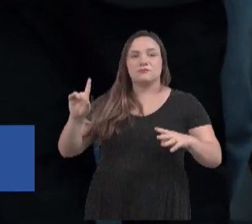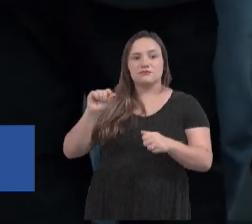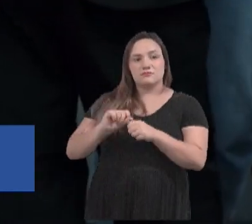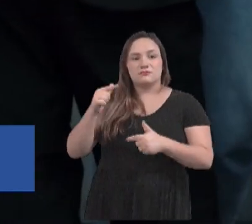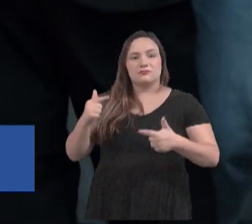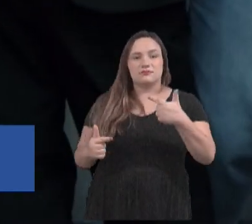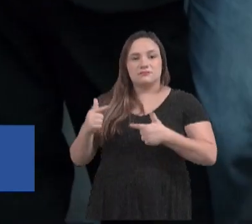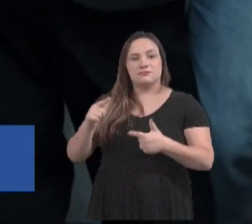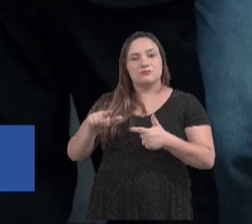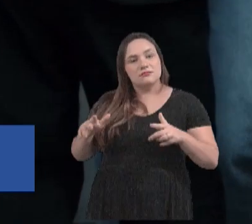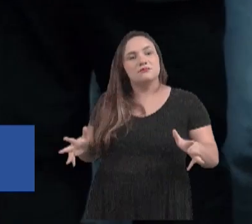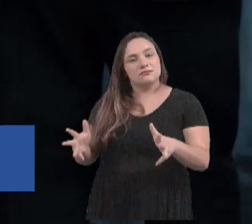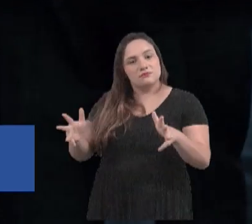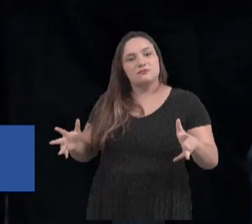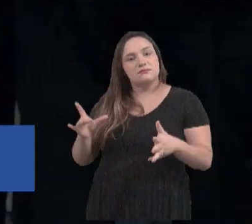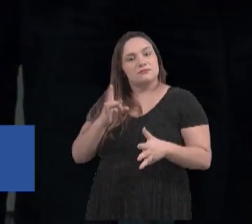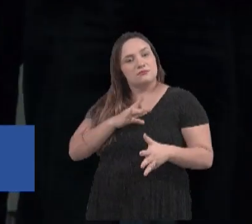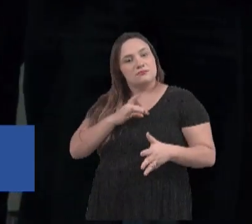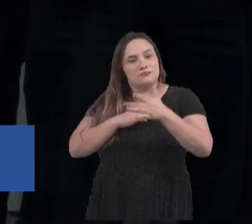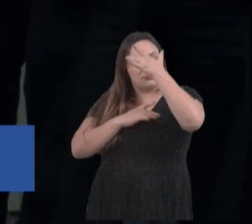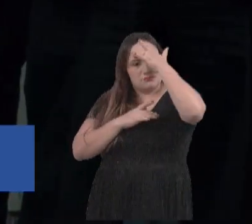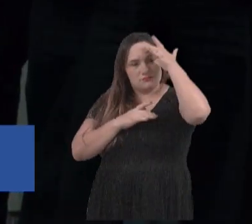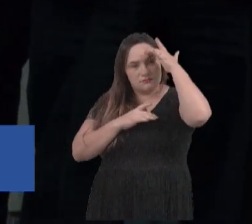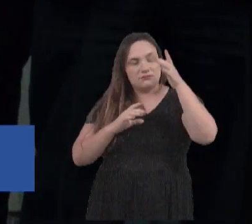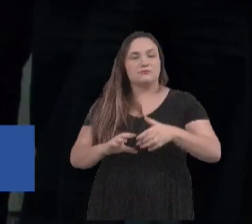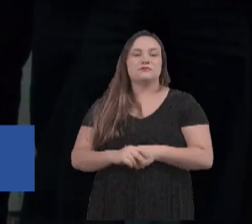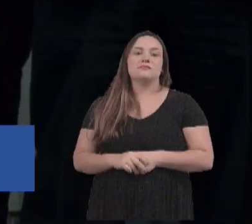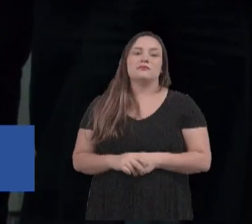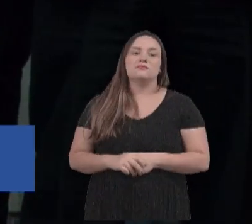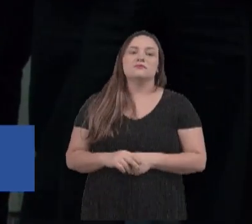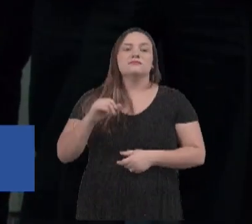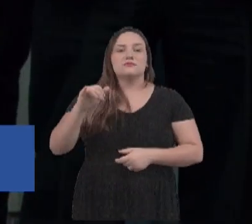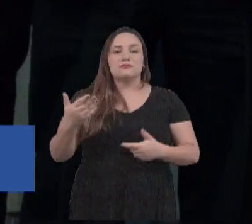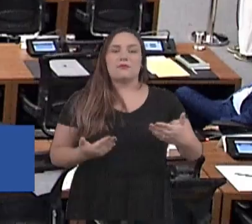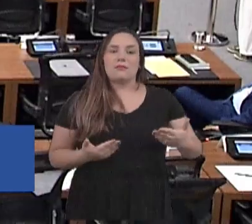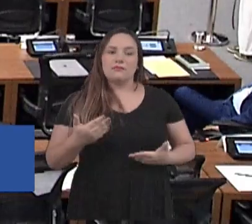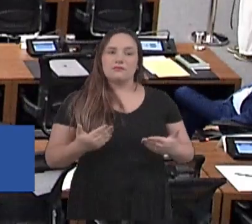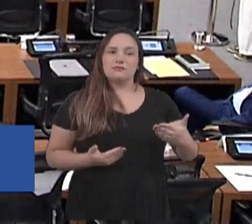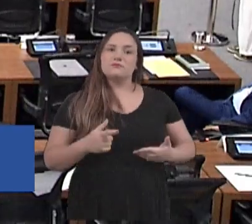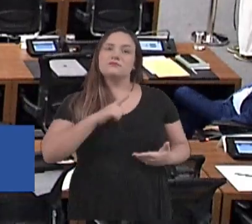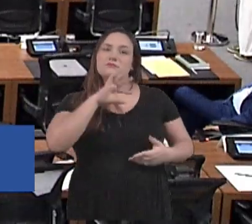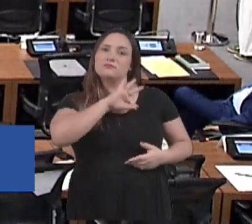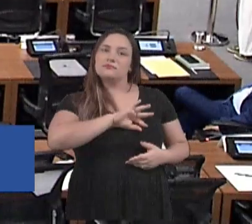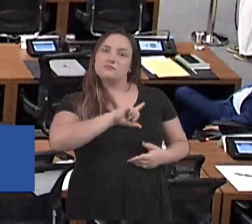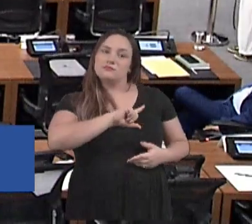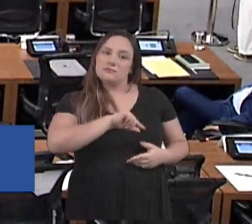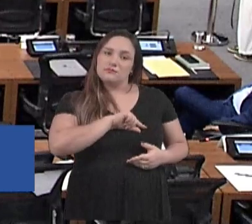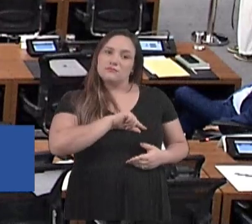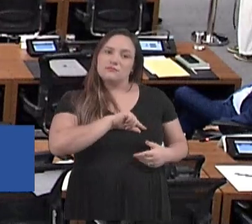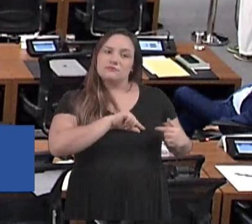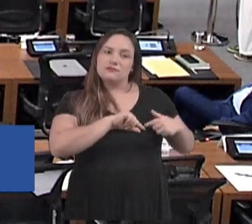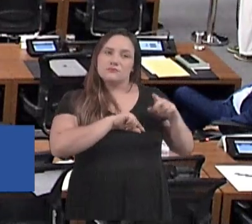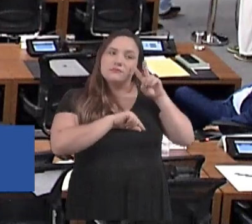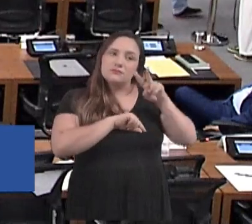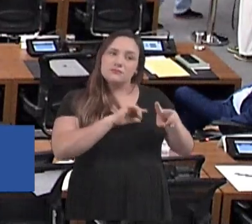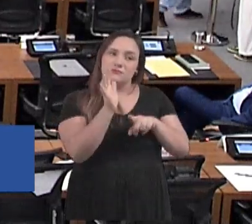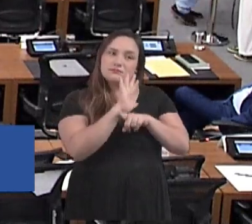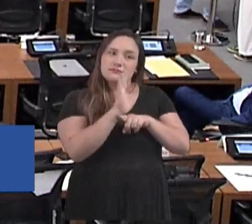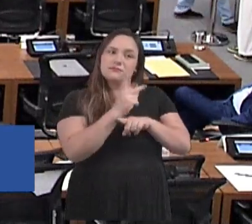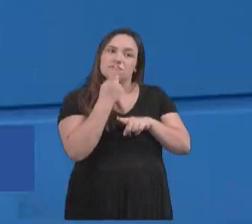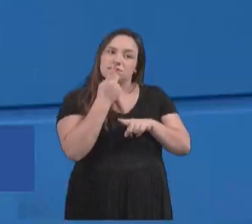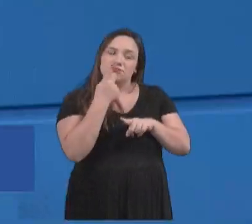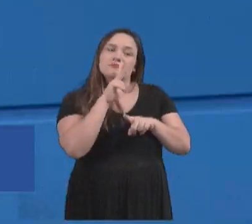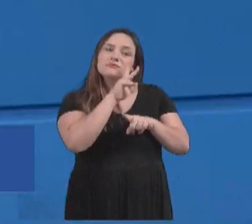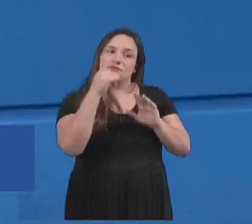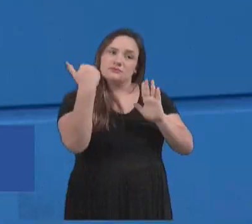é estimulando o medo nas pessoas. E quando um servidor que tem um salário baixo escuta um vídeo dizendo que a